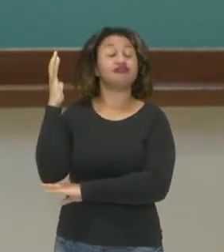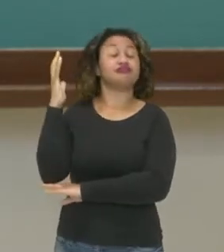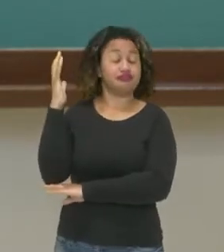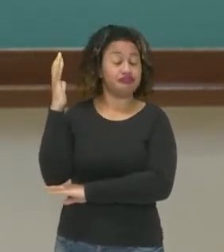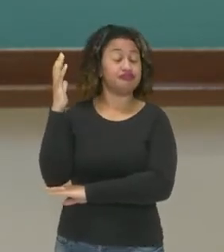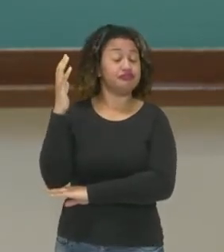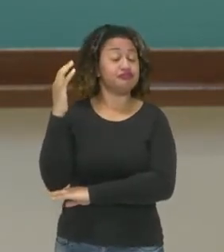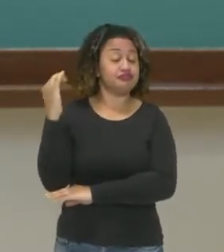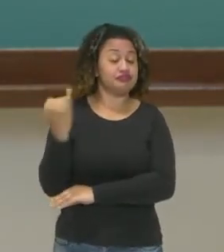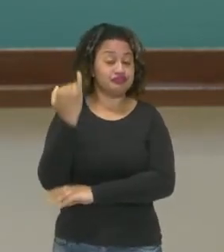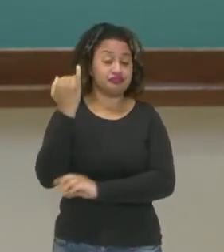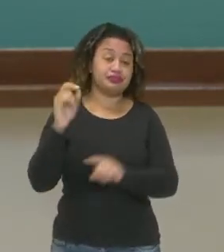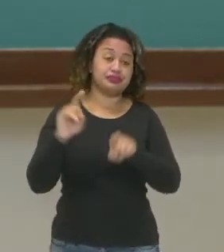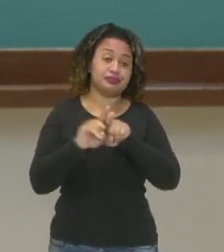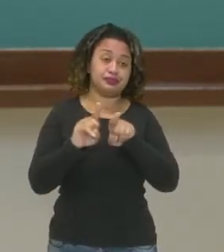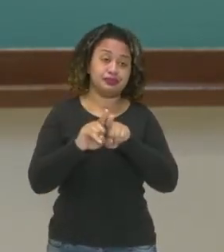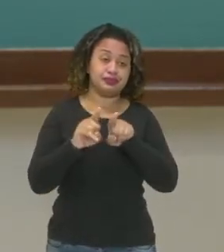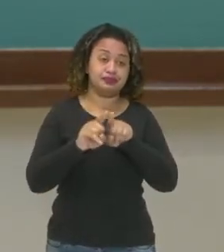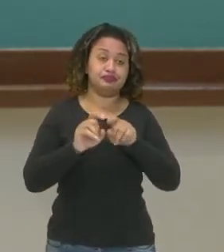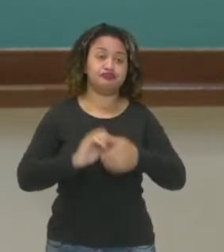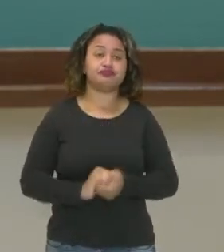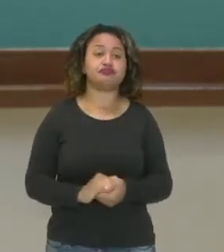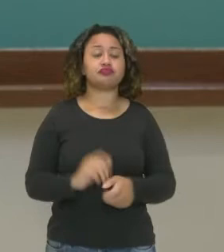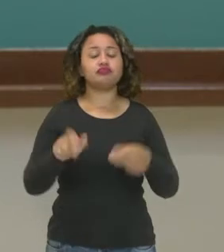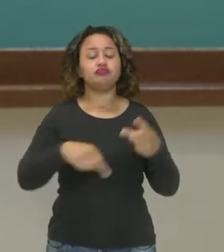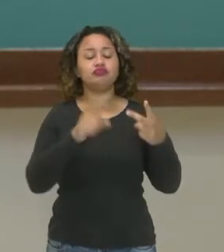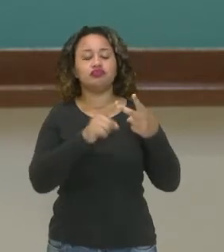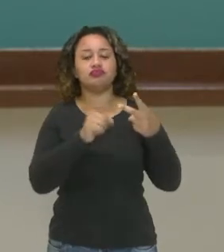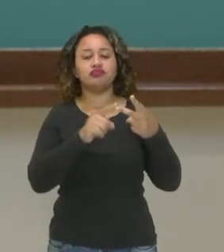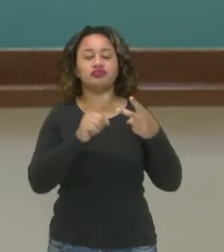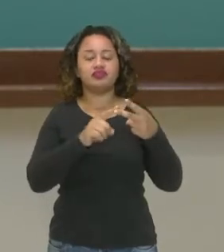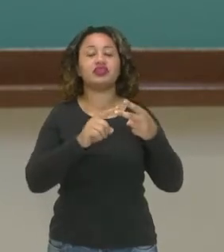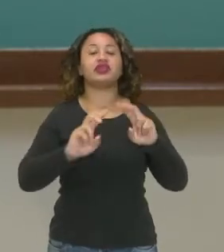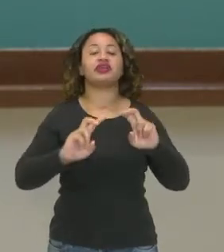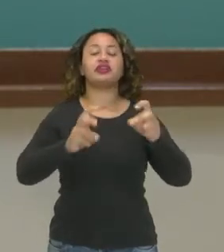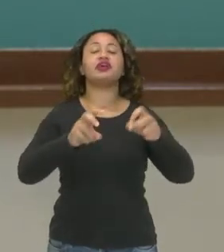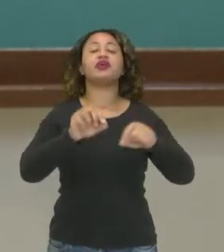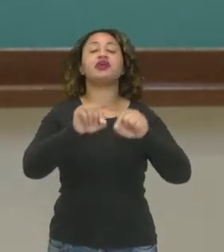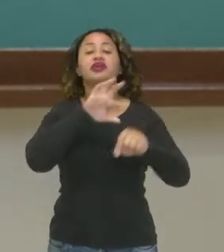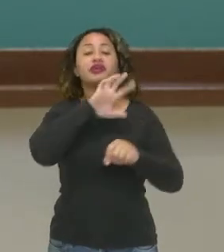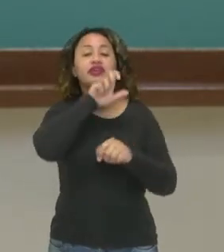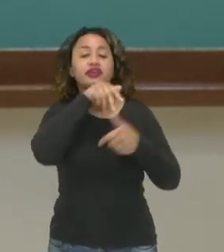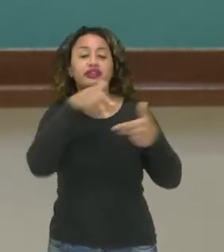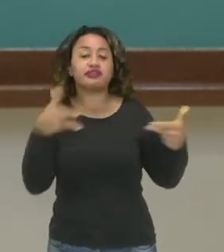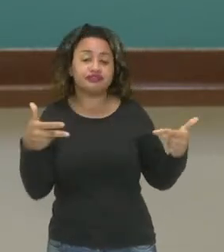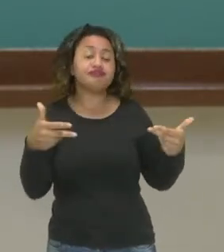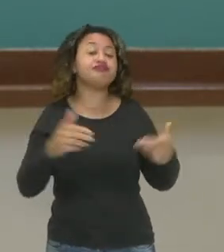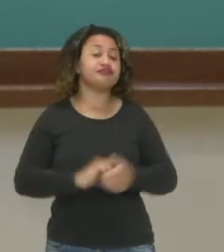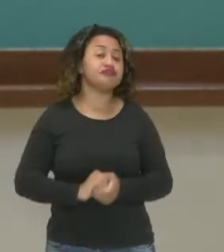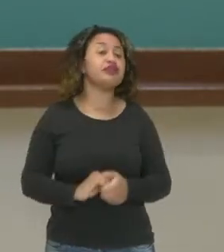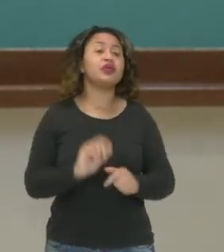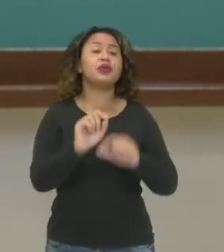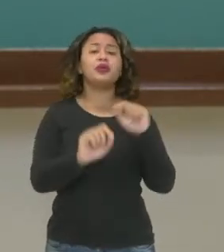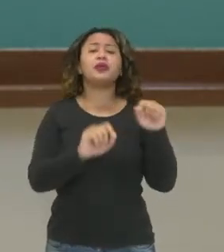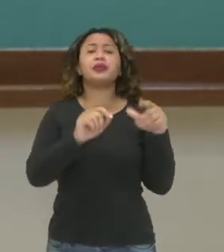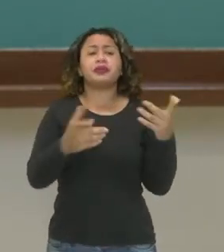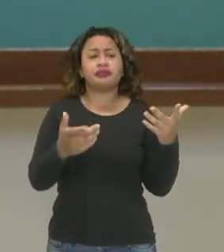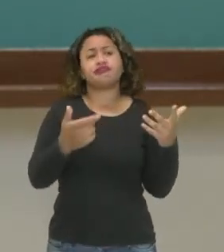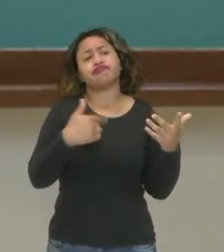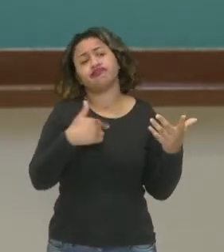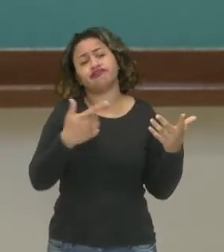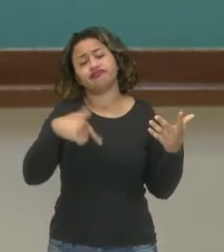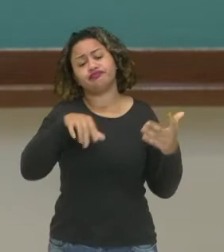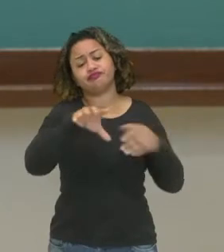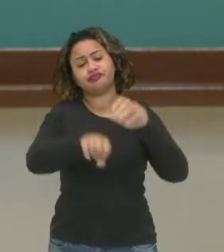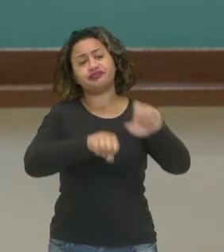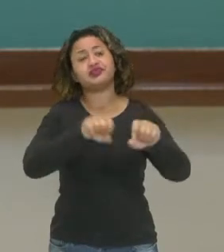significativo por conta disso, tá bom? Vamos falar um pouquinho do extrativismo animal agora. O extrativismo animal é o que a gente está